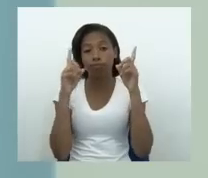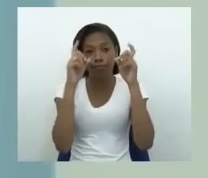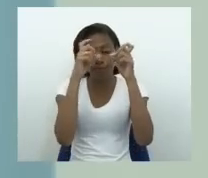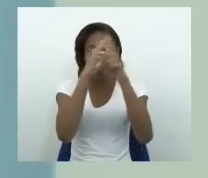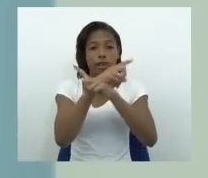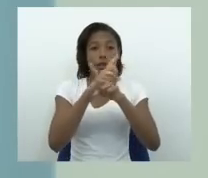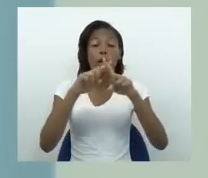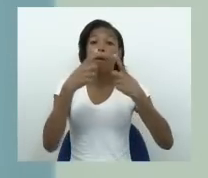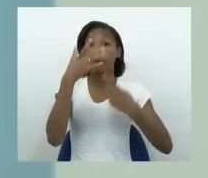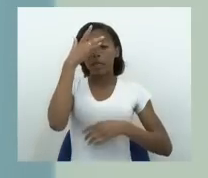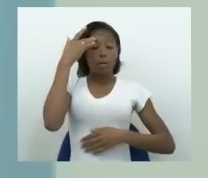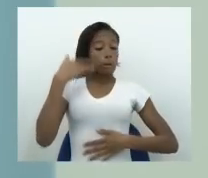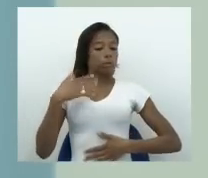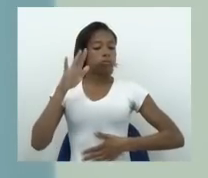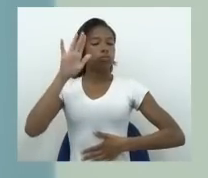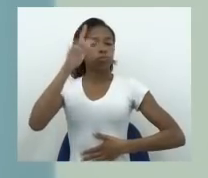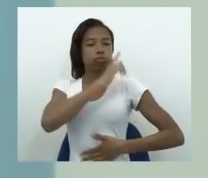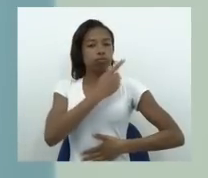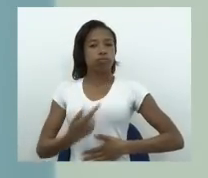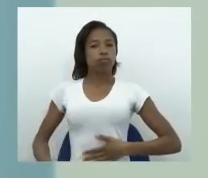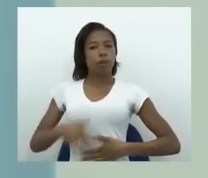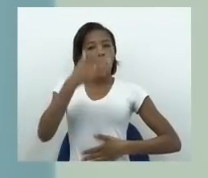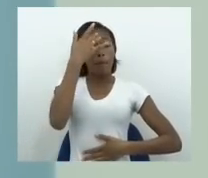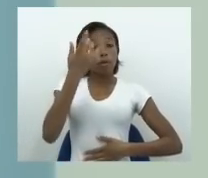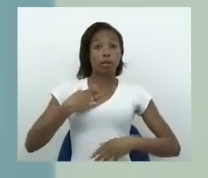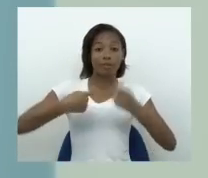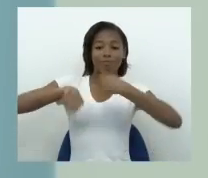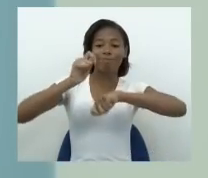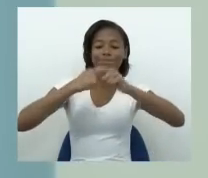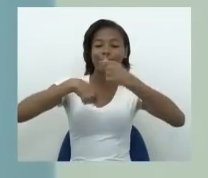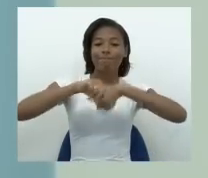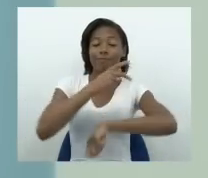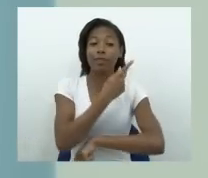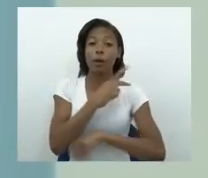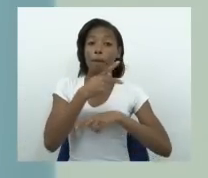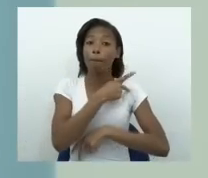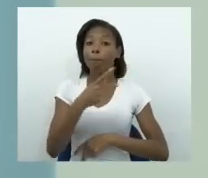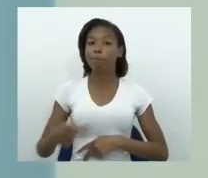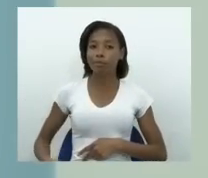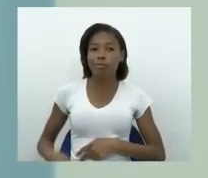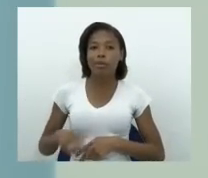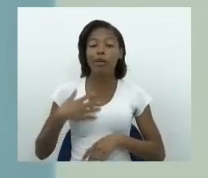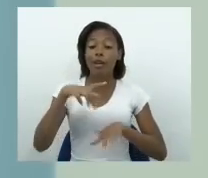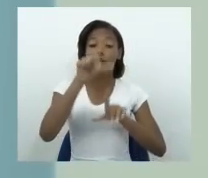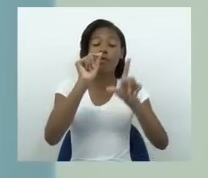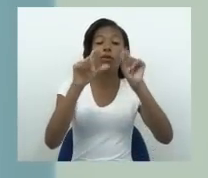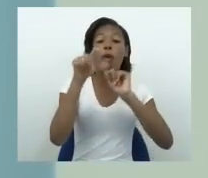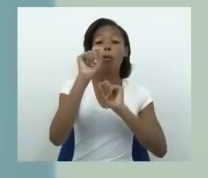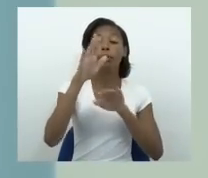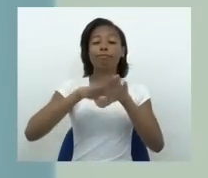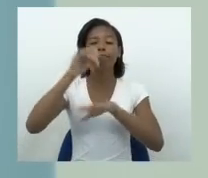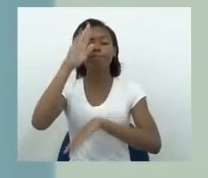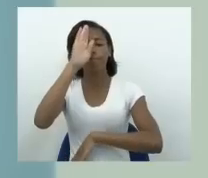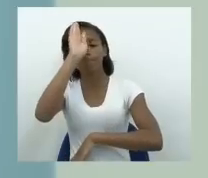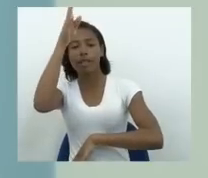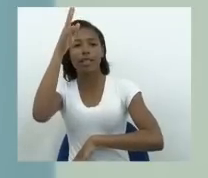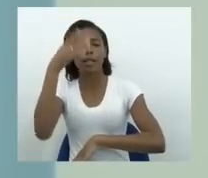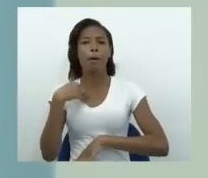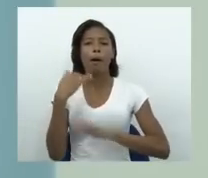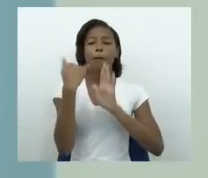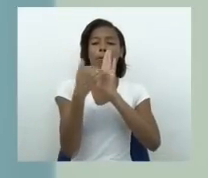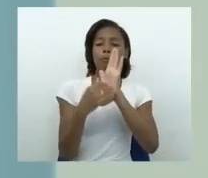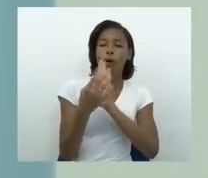um bom governante deve ser também um bom gestor público e eleger algumas prioridades. Com um orçamento líquido estimado